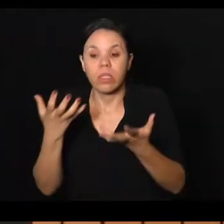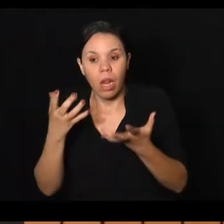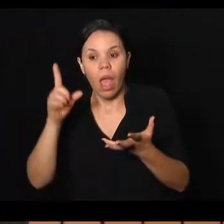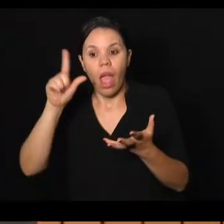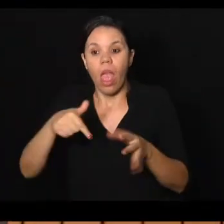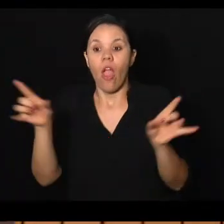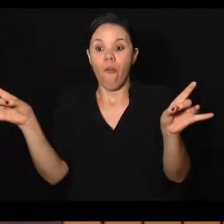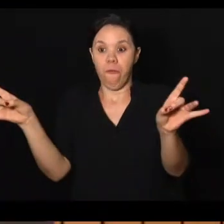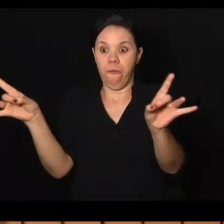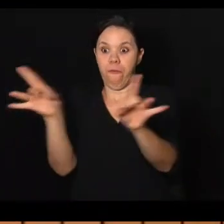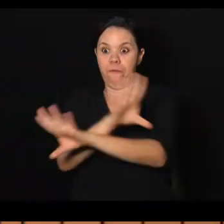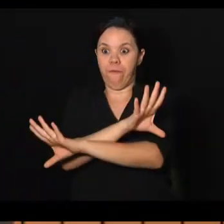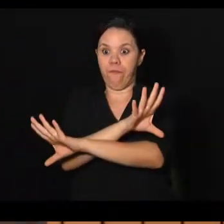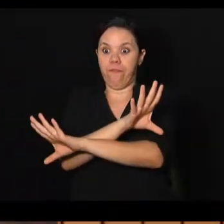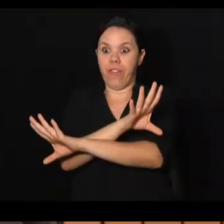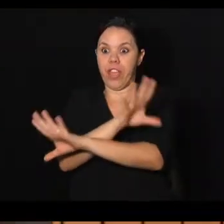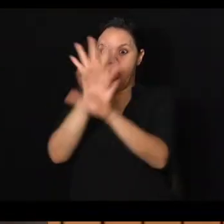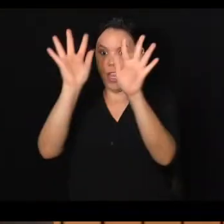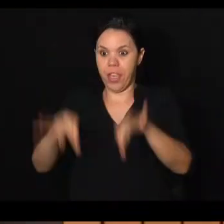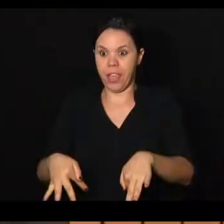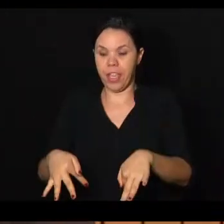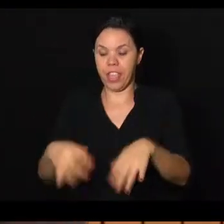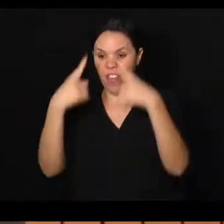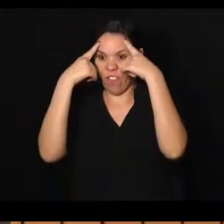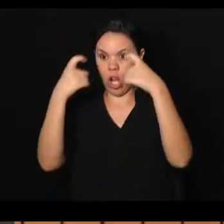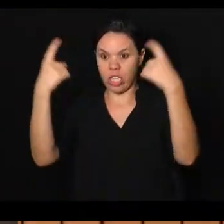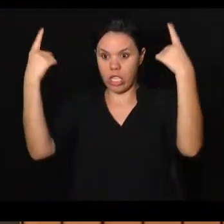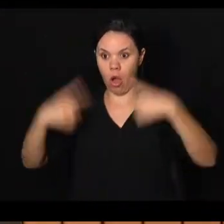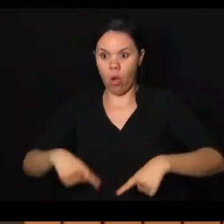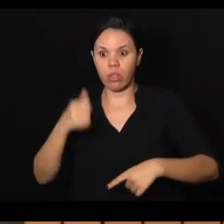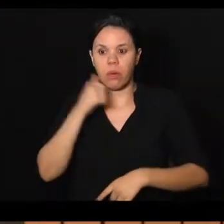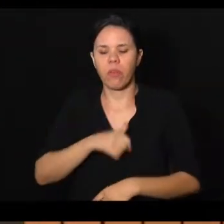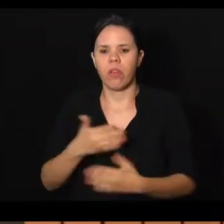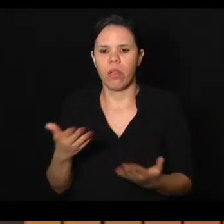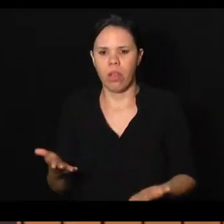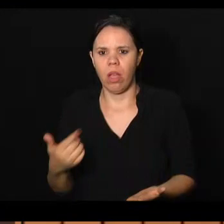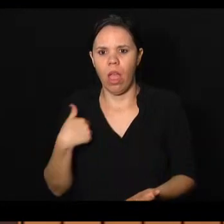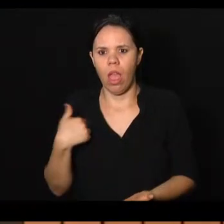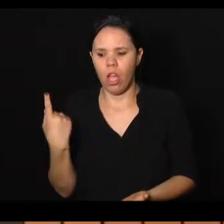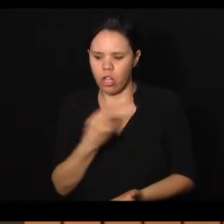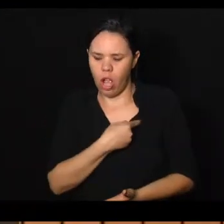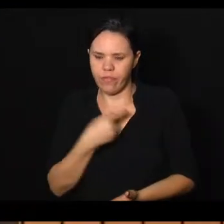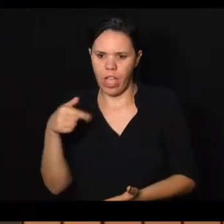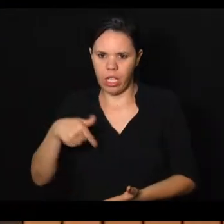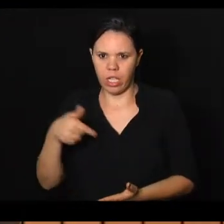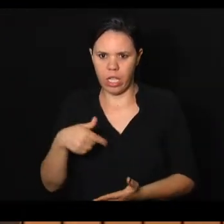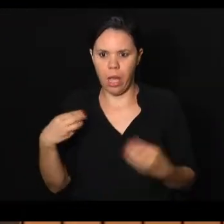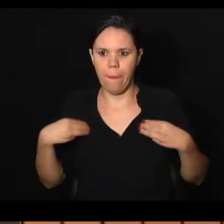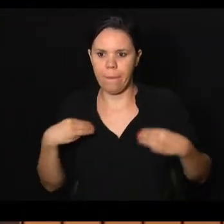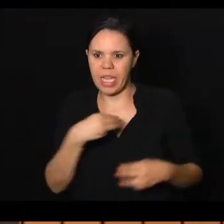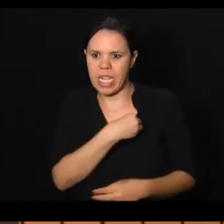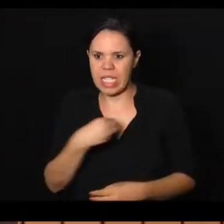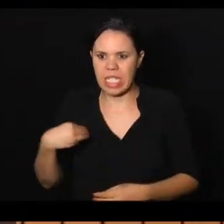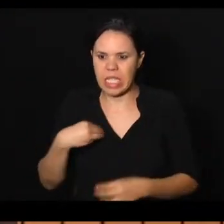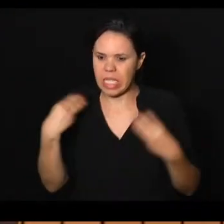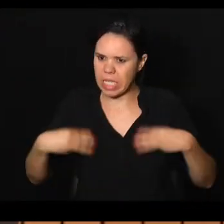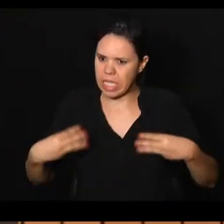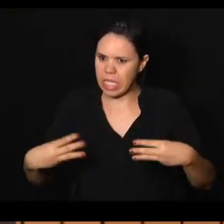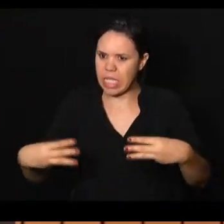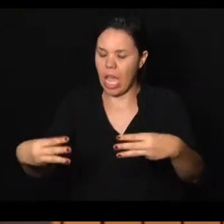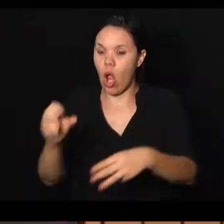fim da violência contra a mulher. E é para isso que este ministério veio, com 8 secretarias